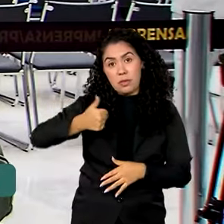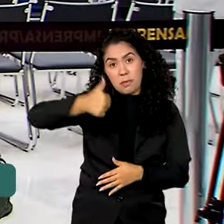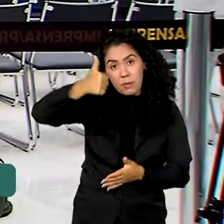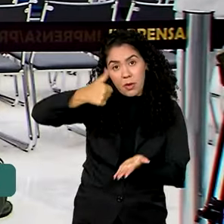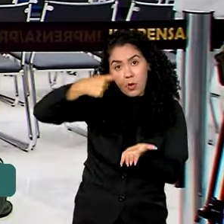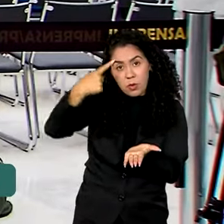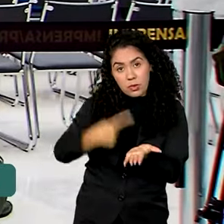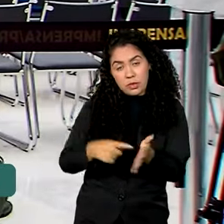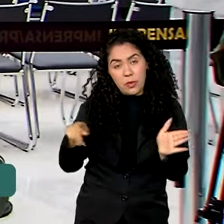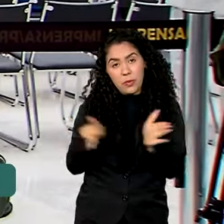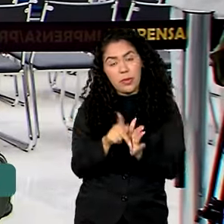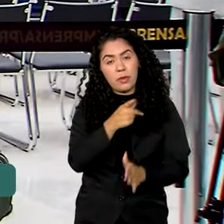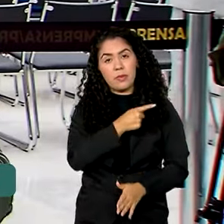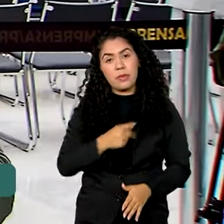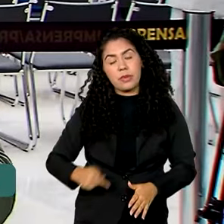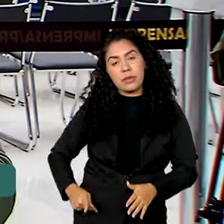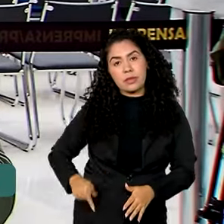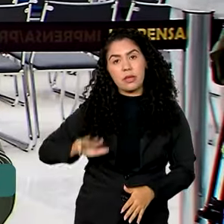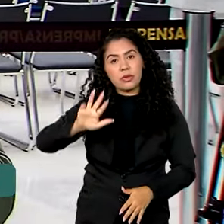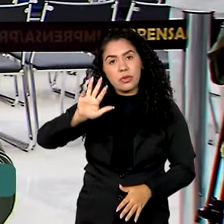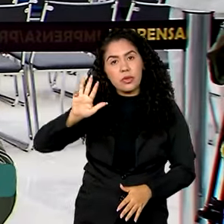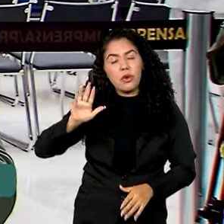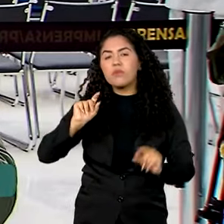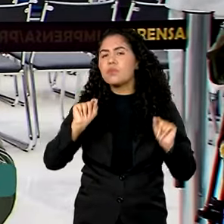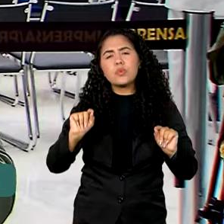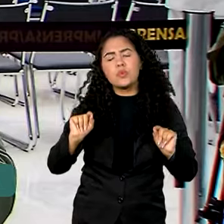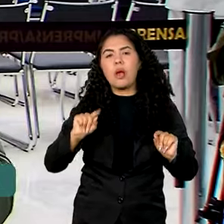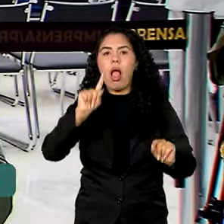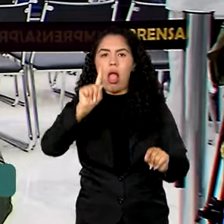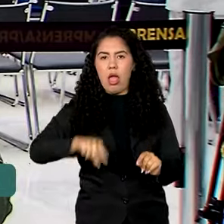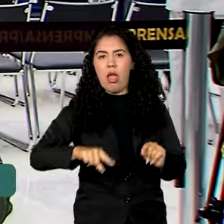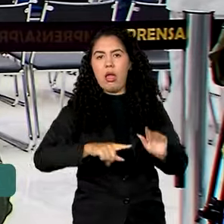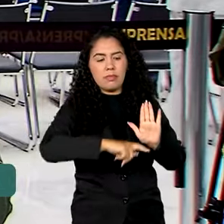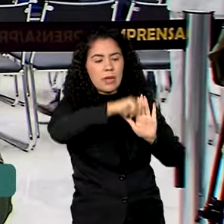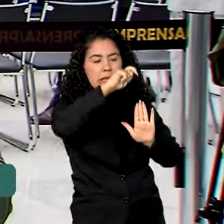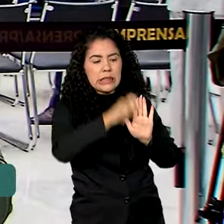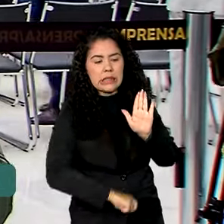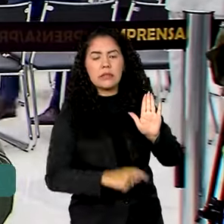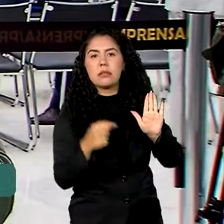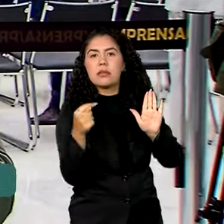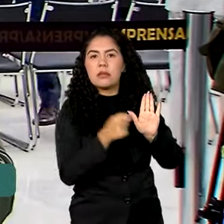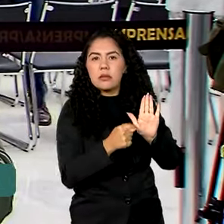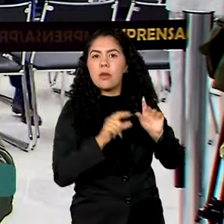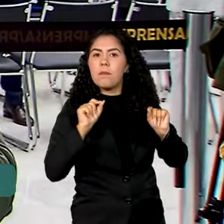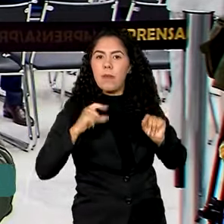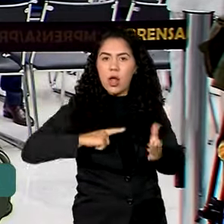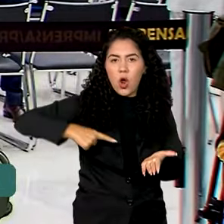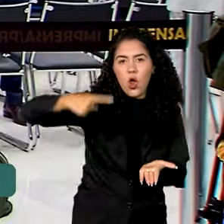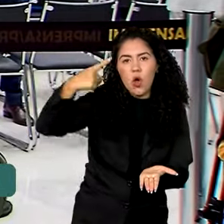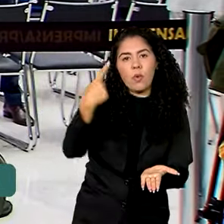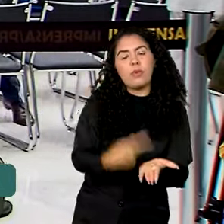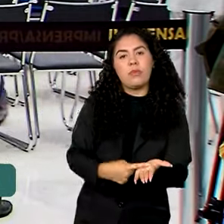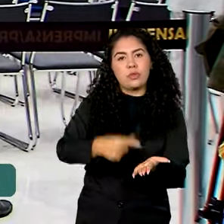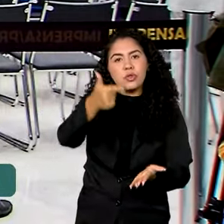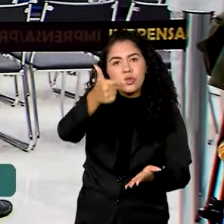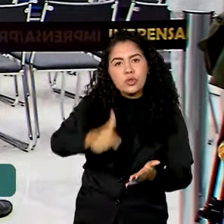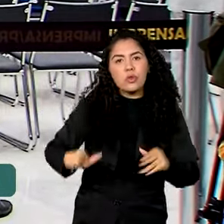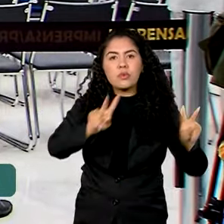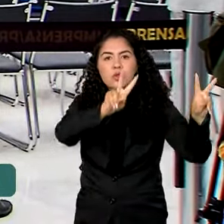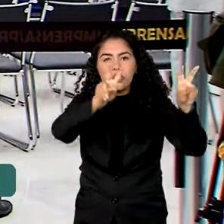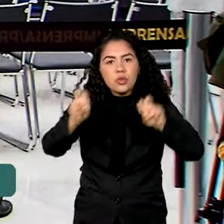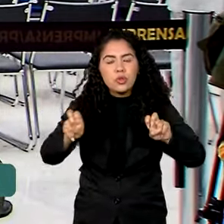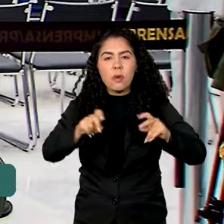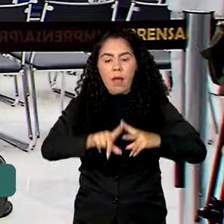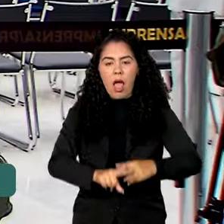presidente é este evento, que é uma assinatura, uma reunião de assinatura para repactuação do termo de transação